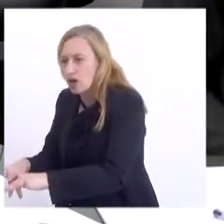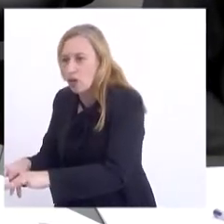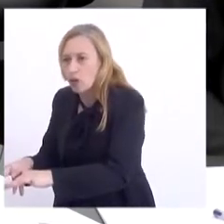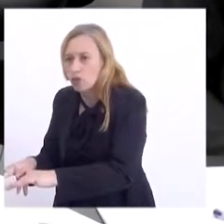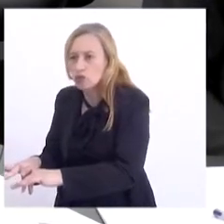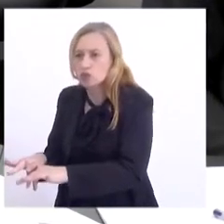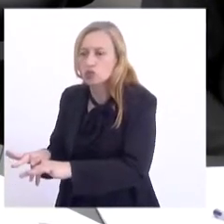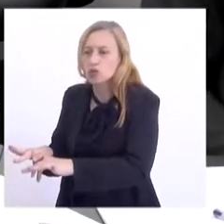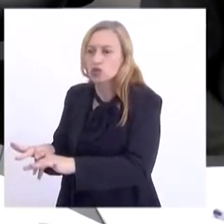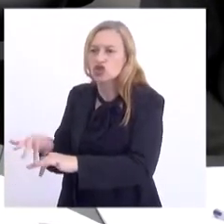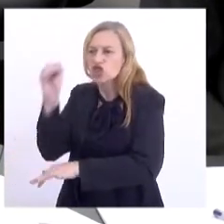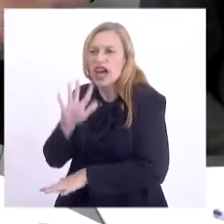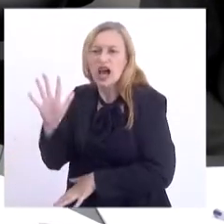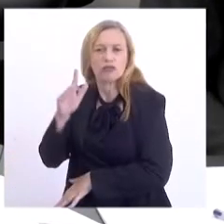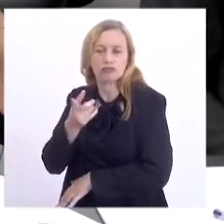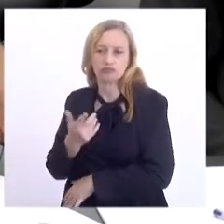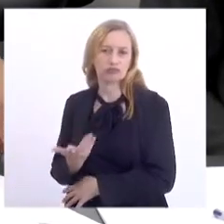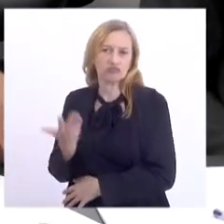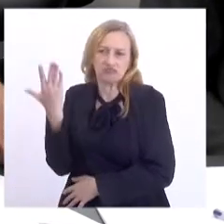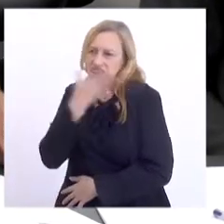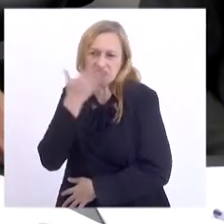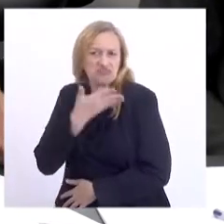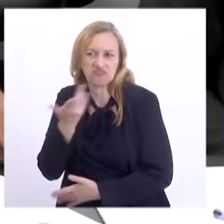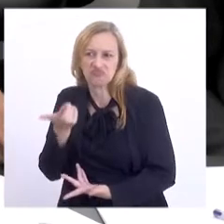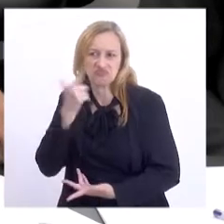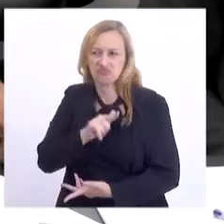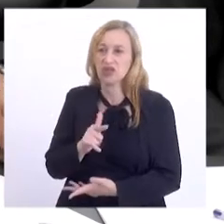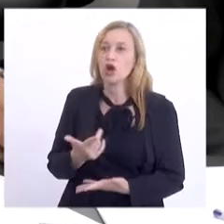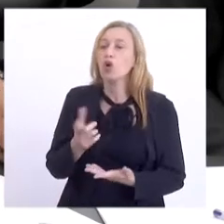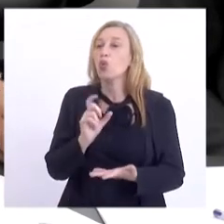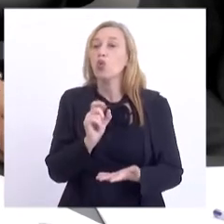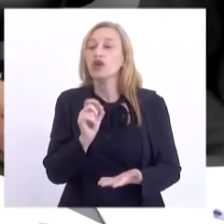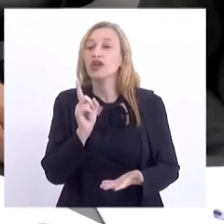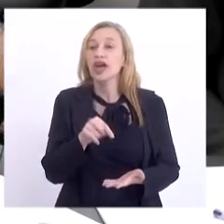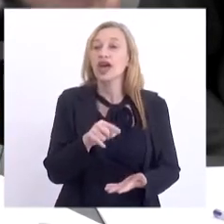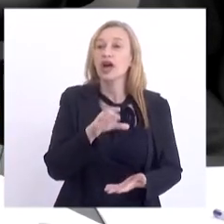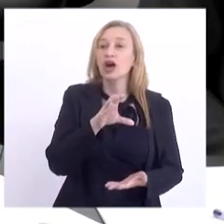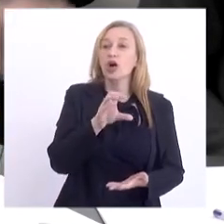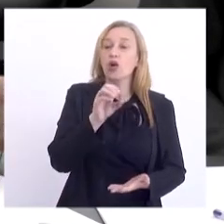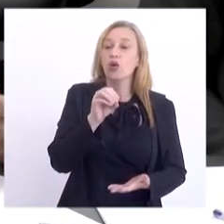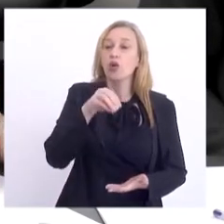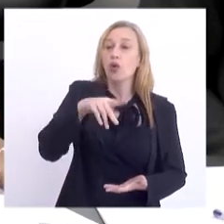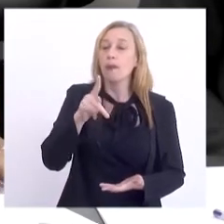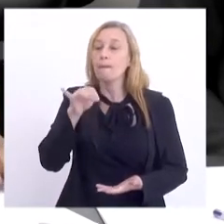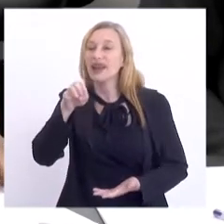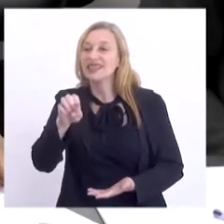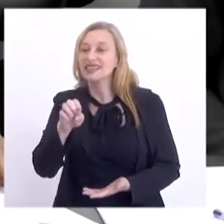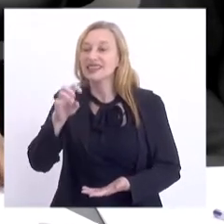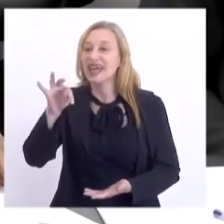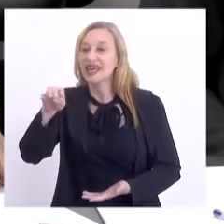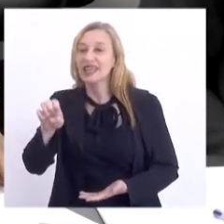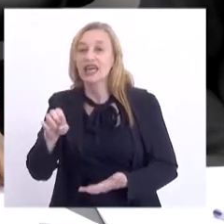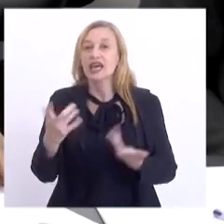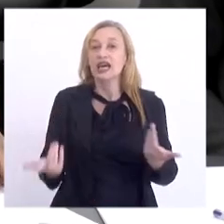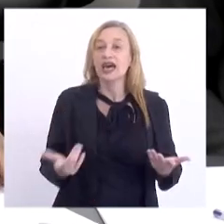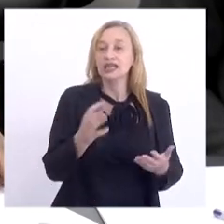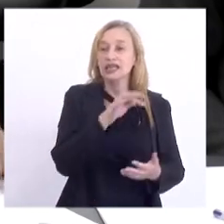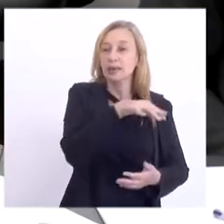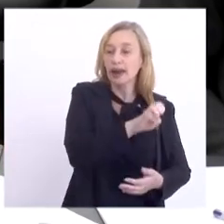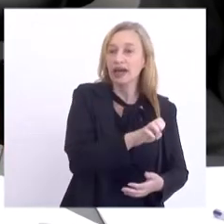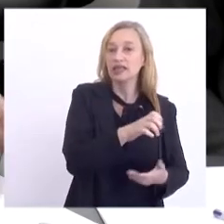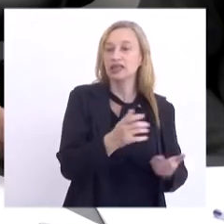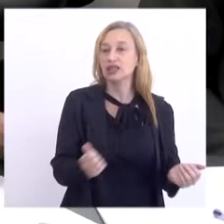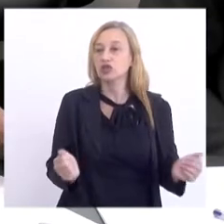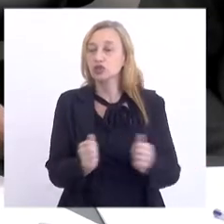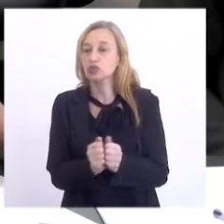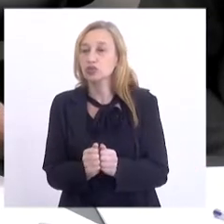e de uma forma Google o que que é o ComprasNet que a Seplag tá fazendo um conjunto com a com a